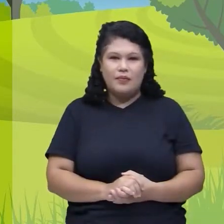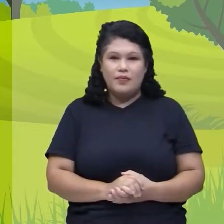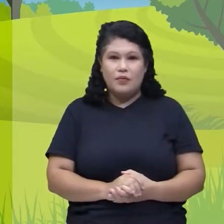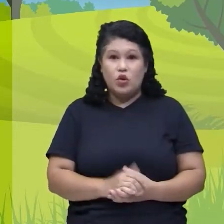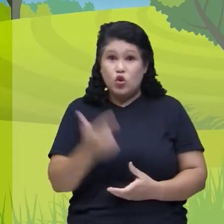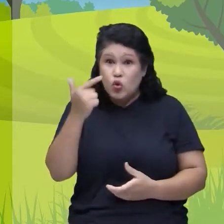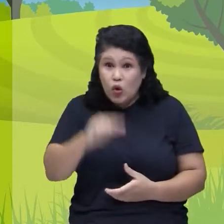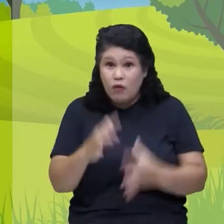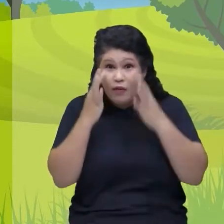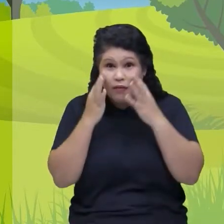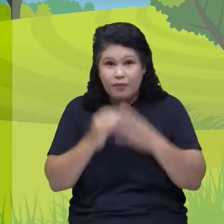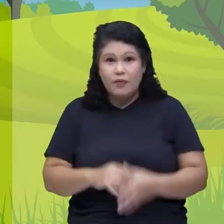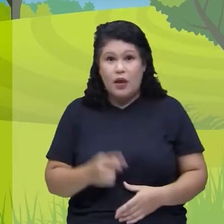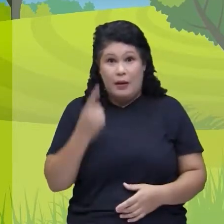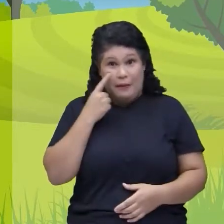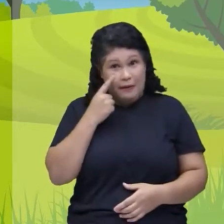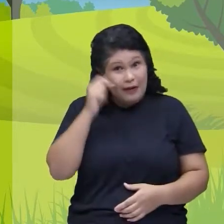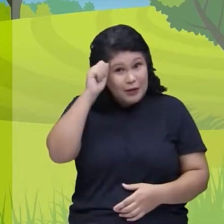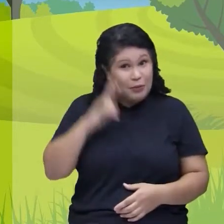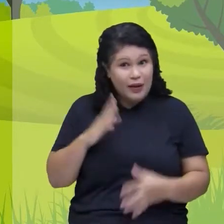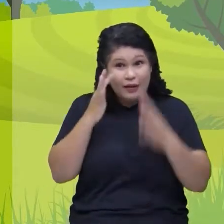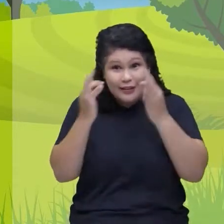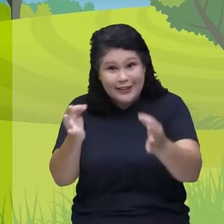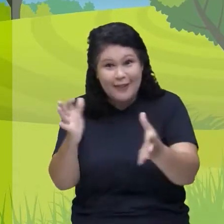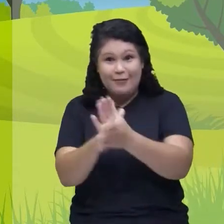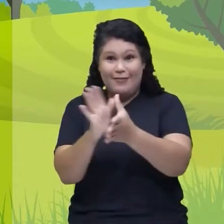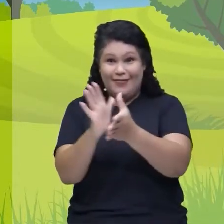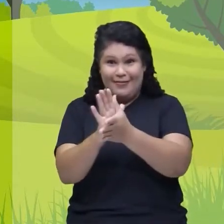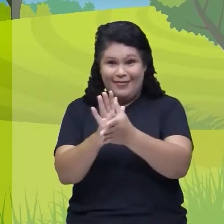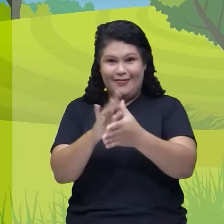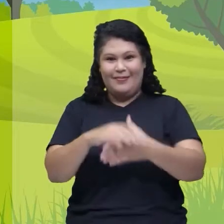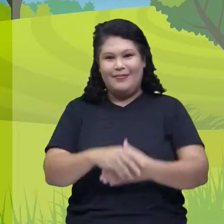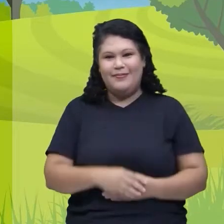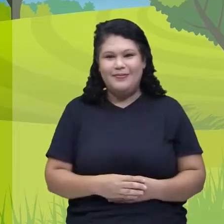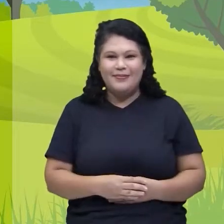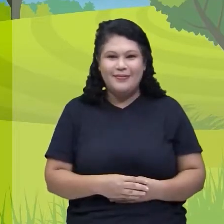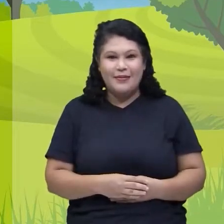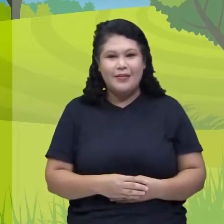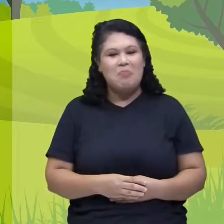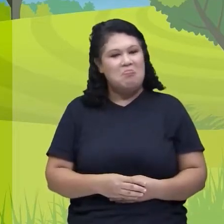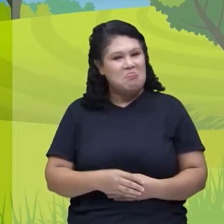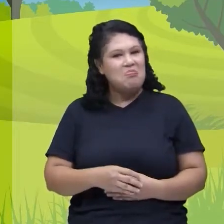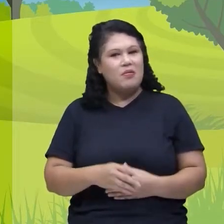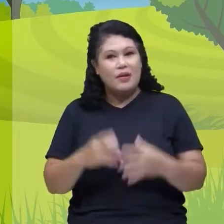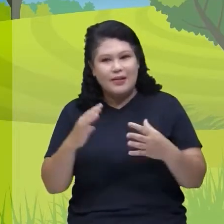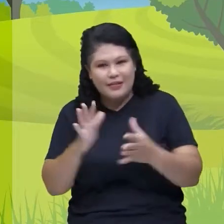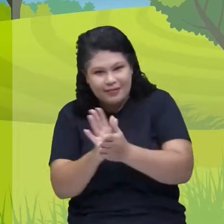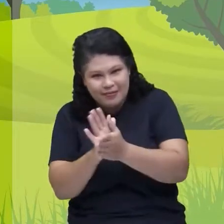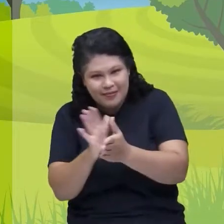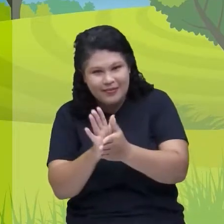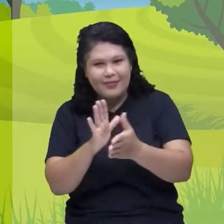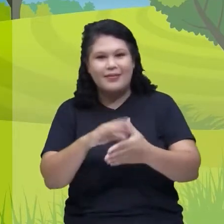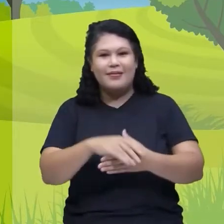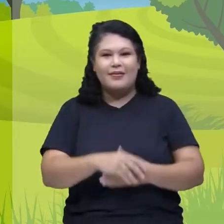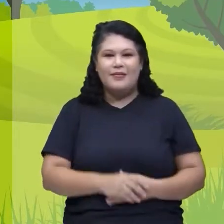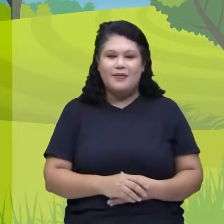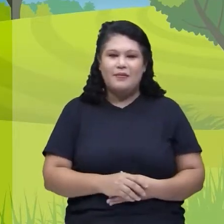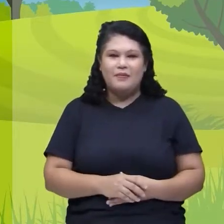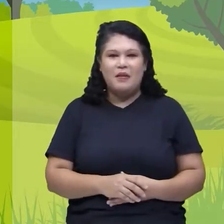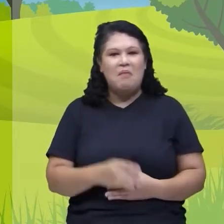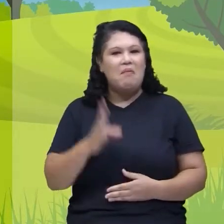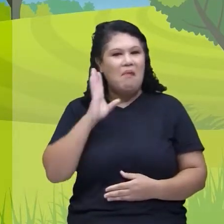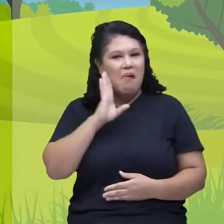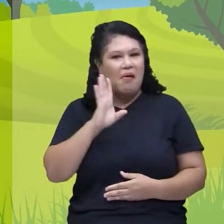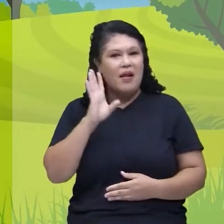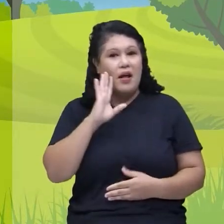Mais uma vez. Já estão ficando espertos, hein? Atenção! Gostei. Atenção! Muito legal.